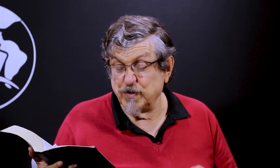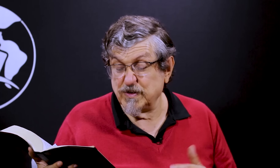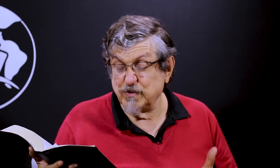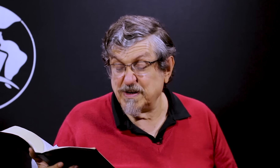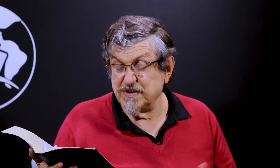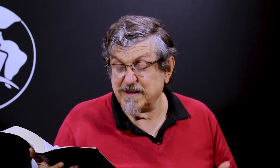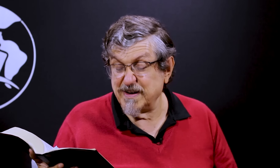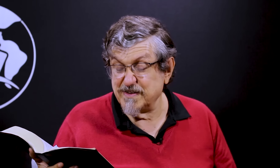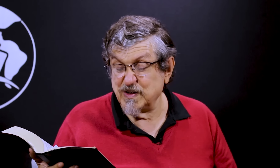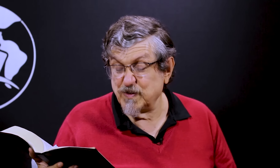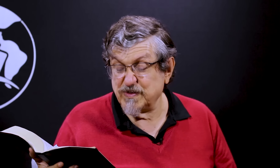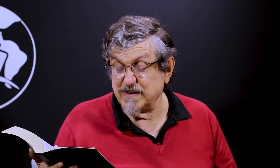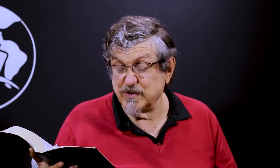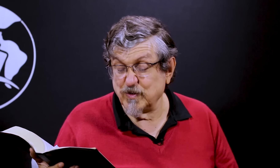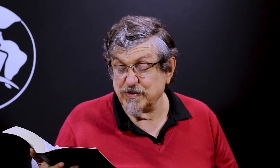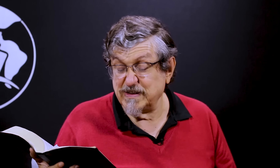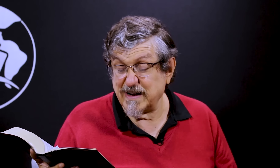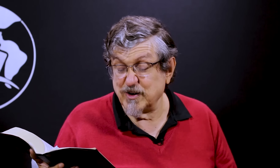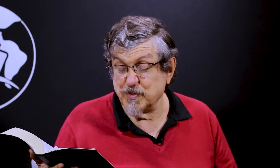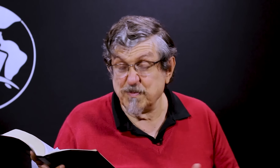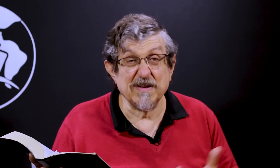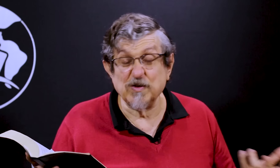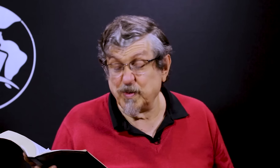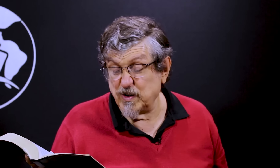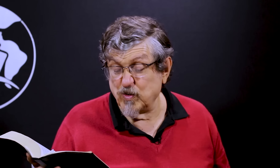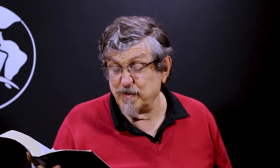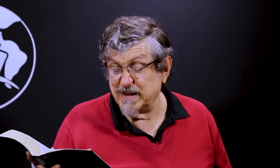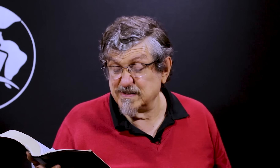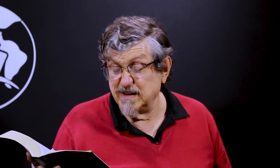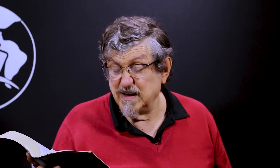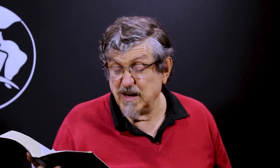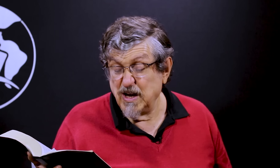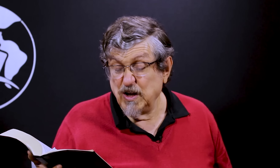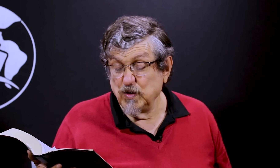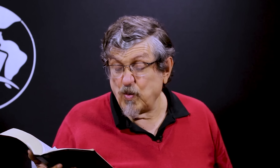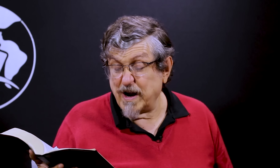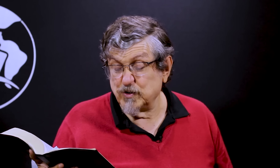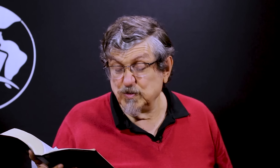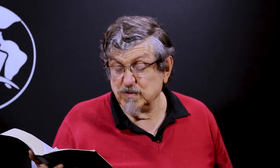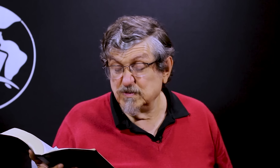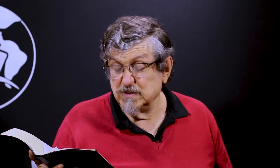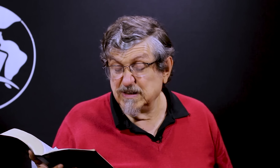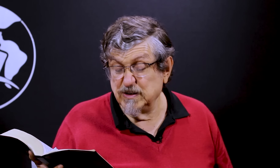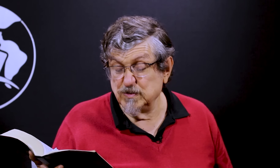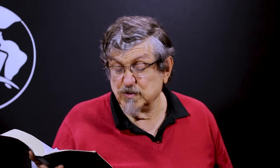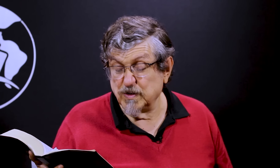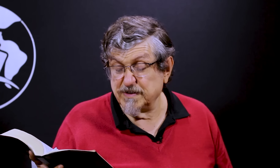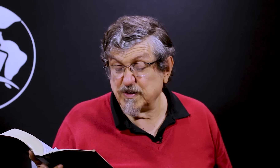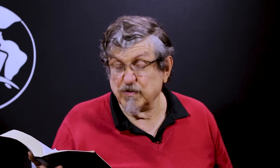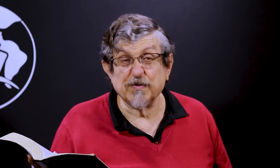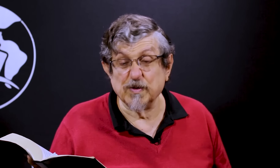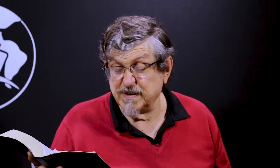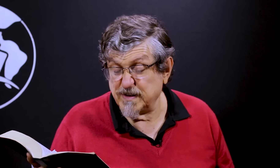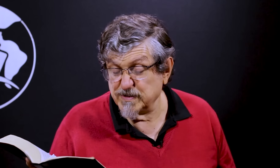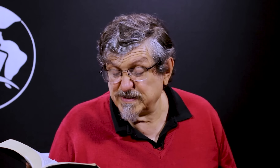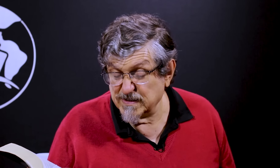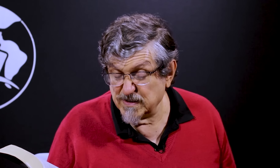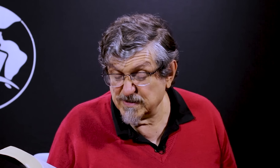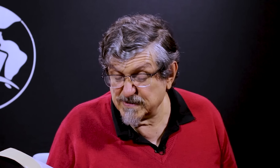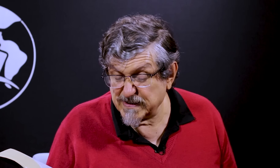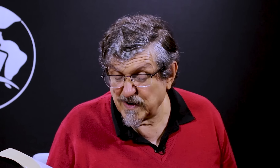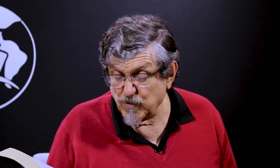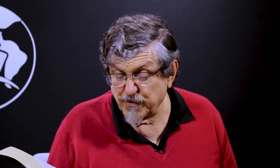suas frutas durante 3S anos vocês as considerarão proibidas não poderão comê-las no quarto ano todas as suas frutas serão